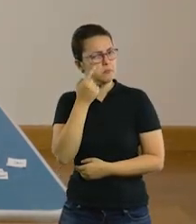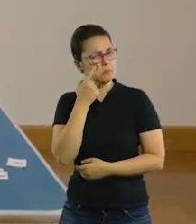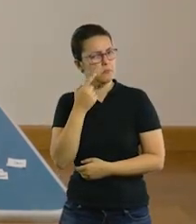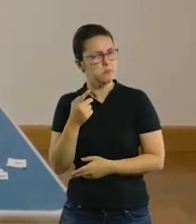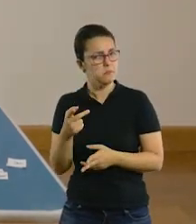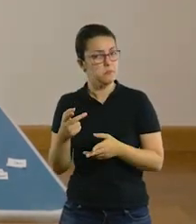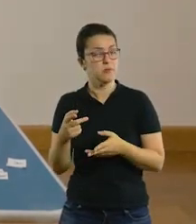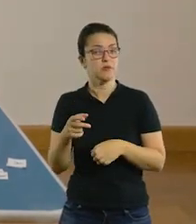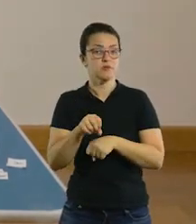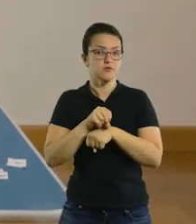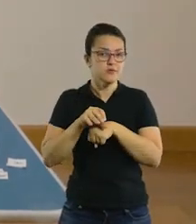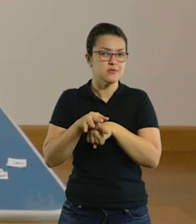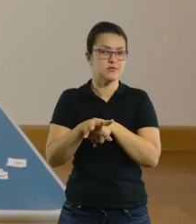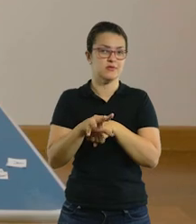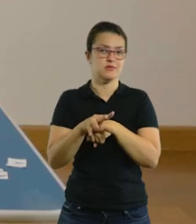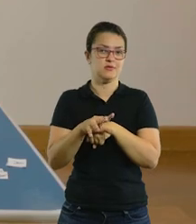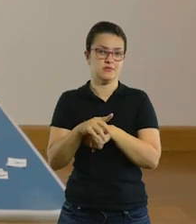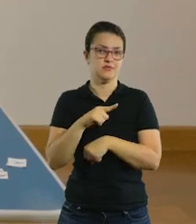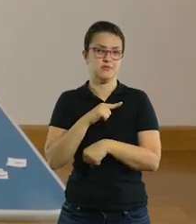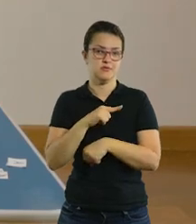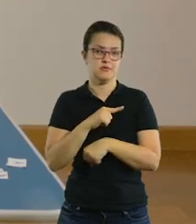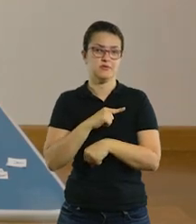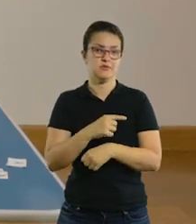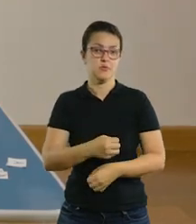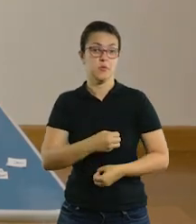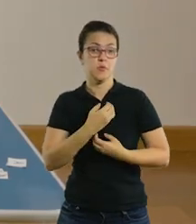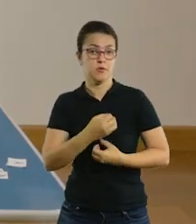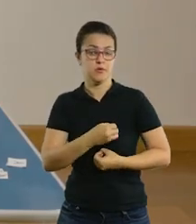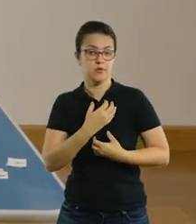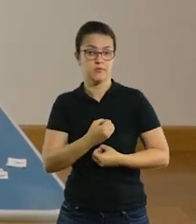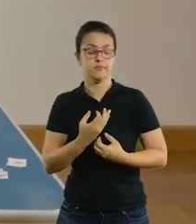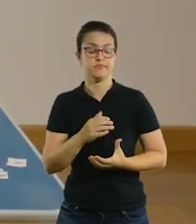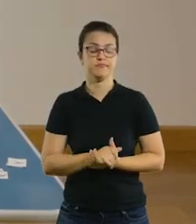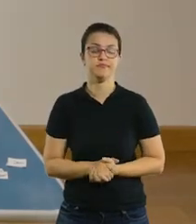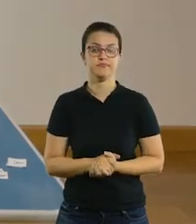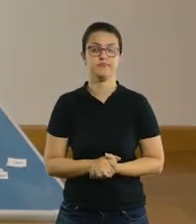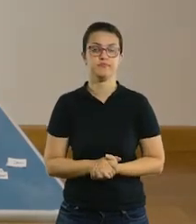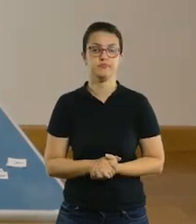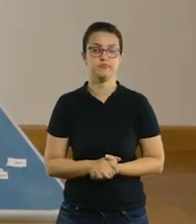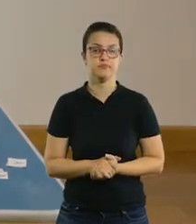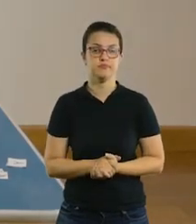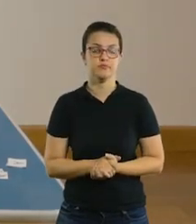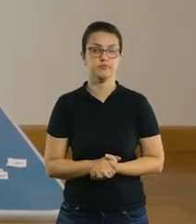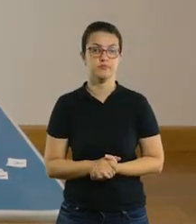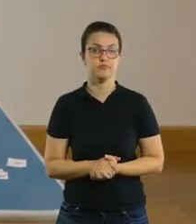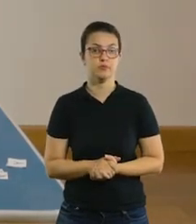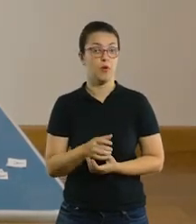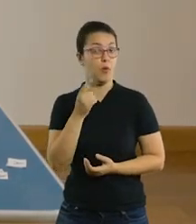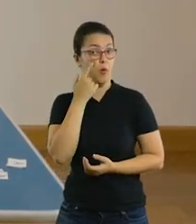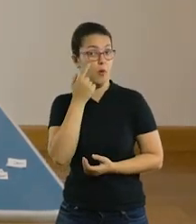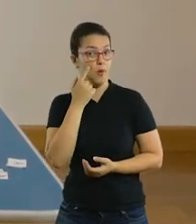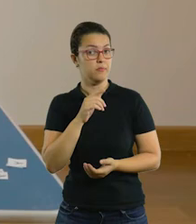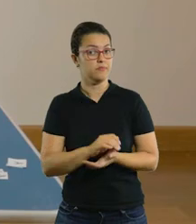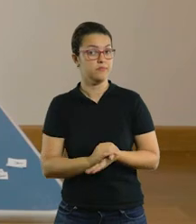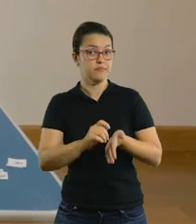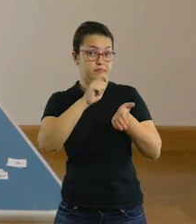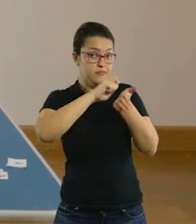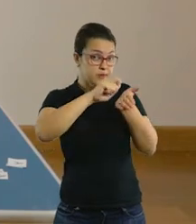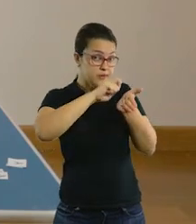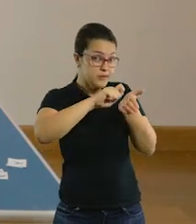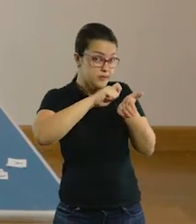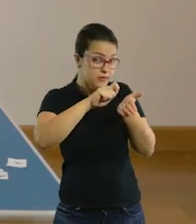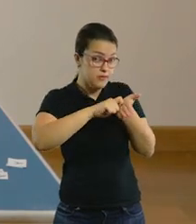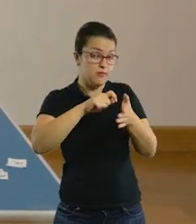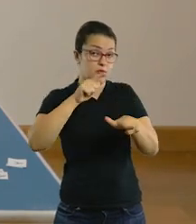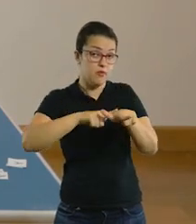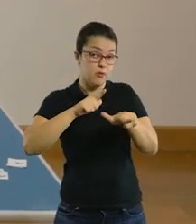tem algumas atividades propostas para fazer com esse poema. Que são, ó,